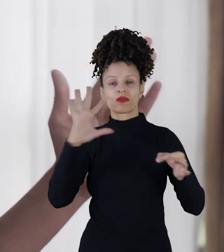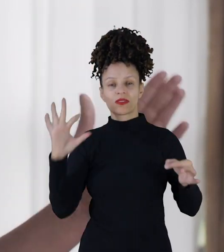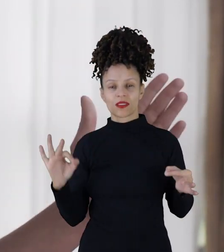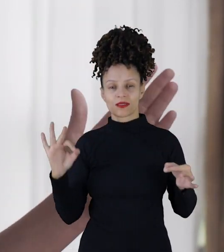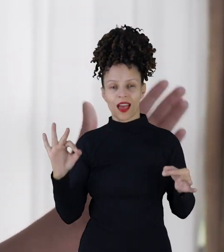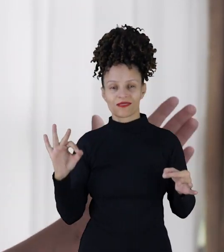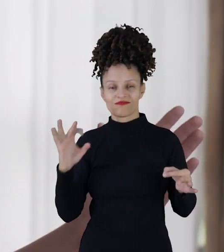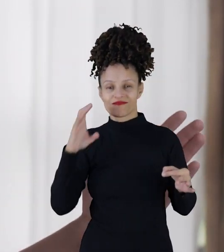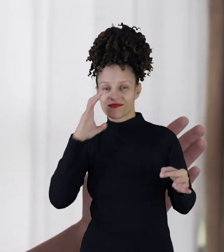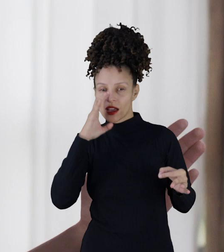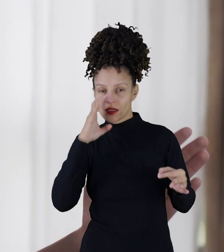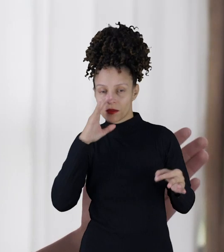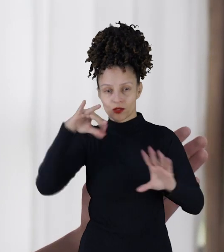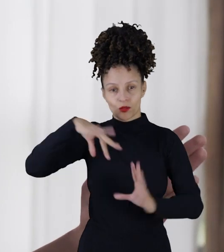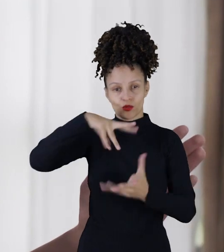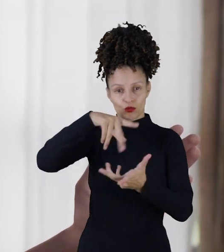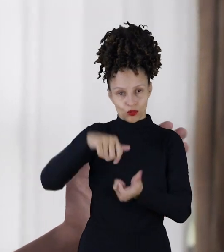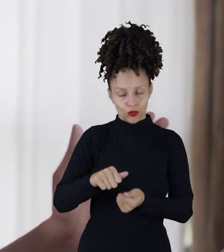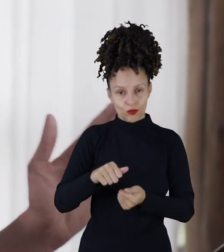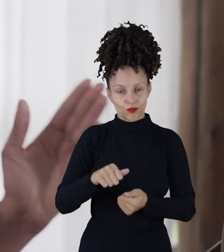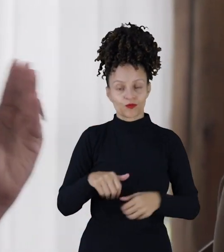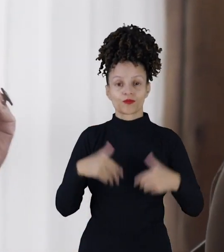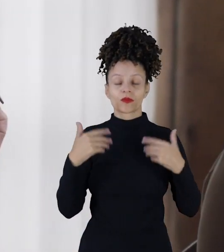desconectar desse encantamento com o mundo.